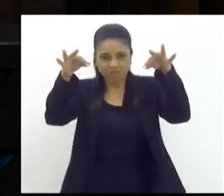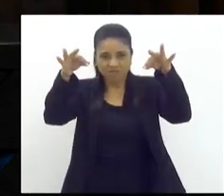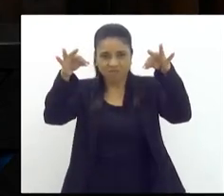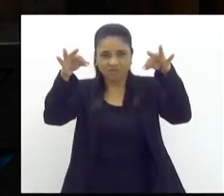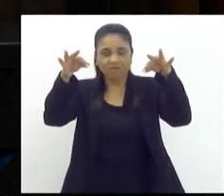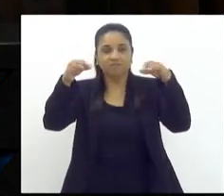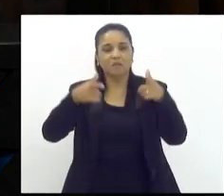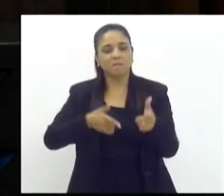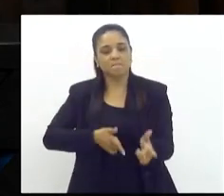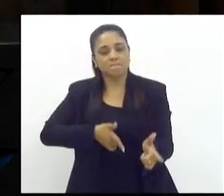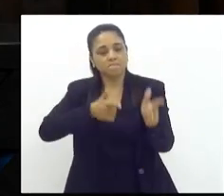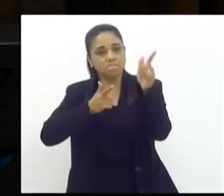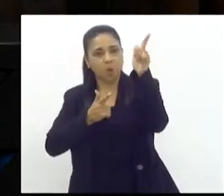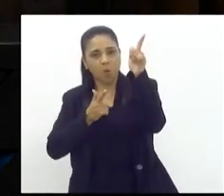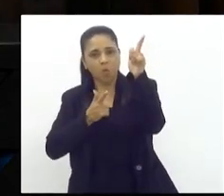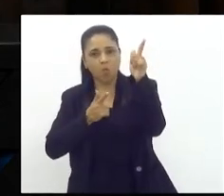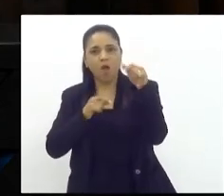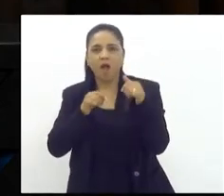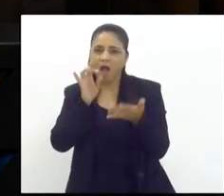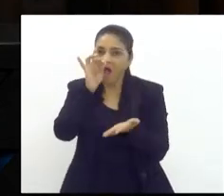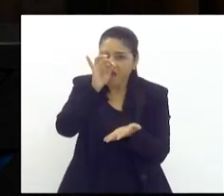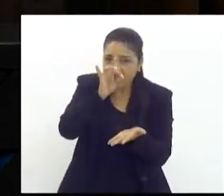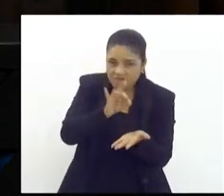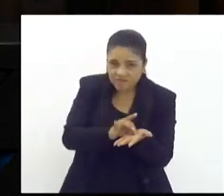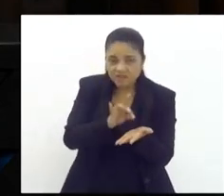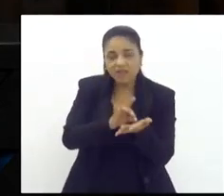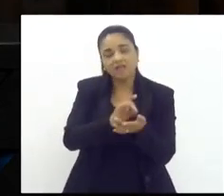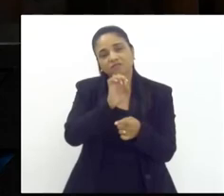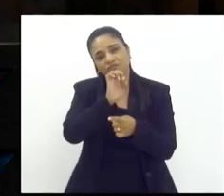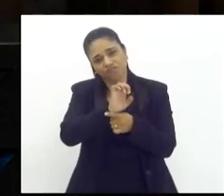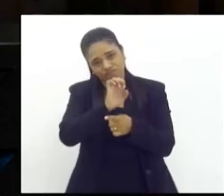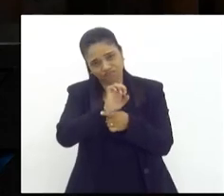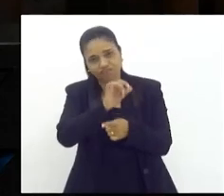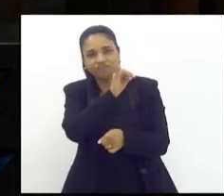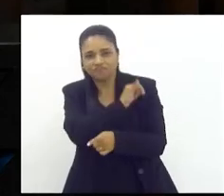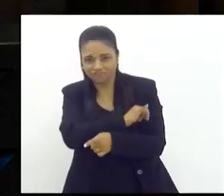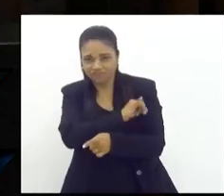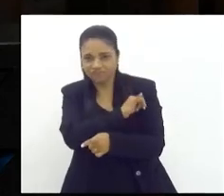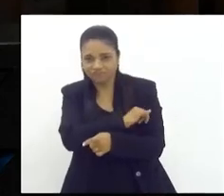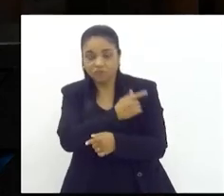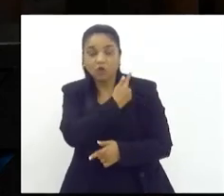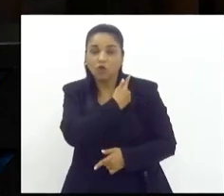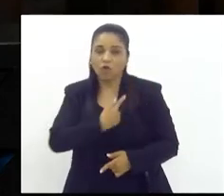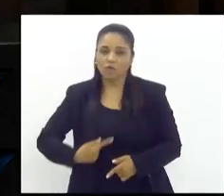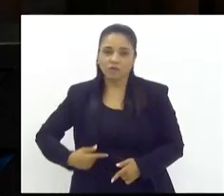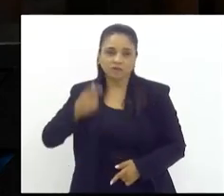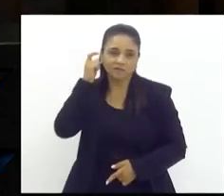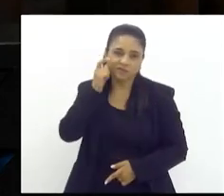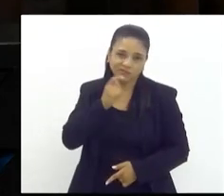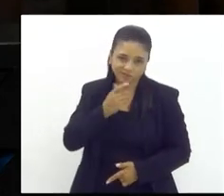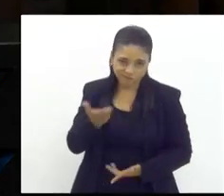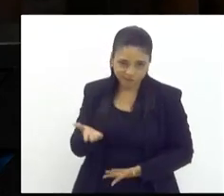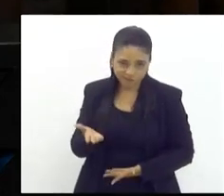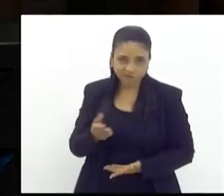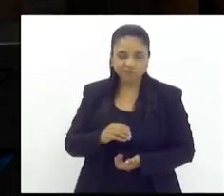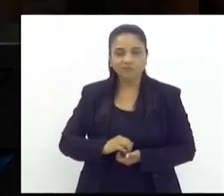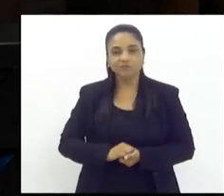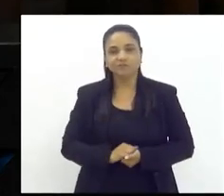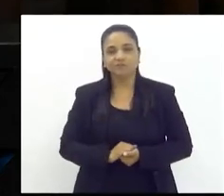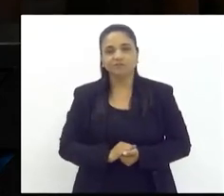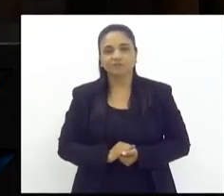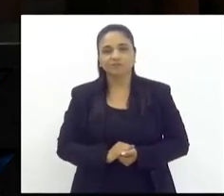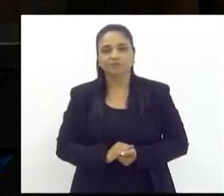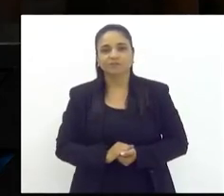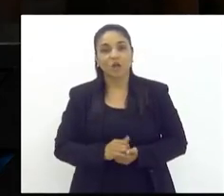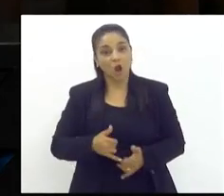fuzil é essa realidade do Estado do Rio de Janeiro governado por Cláudio Castro